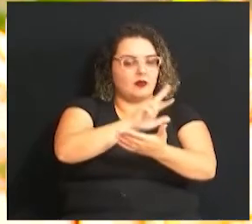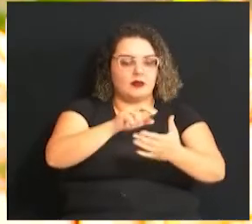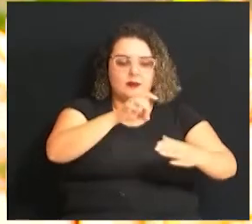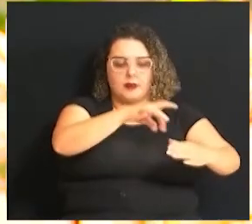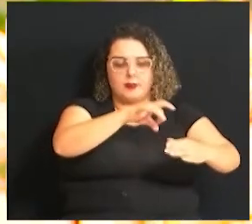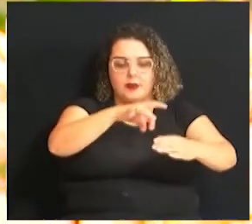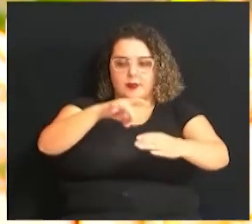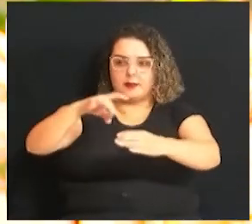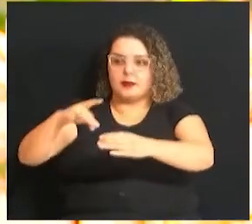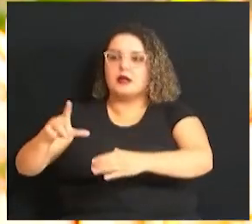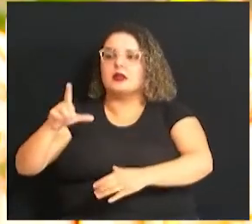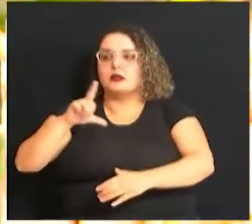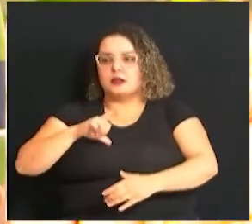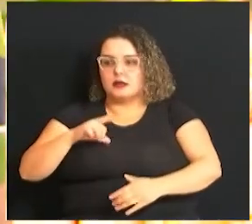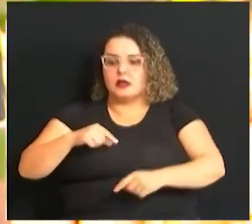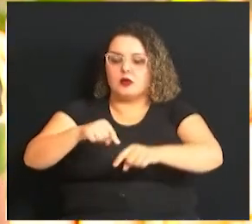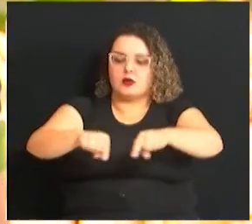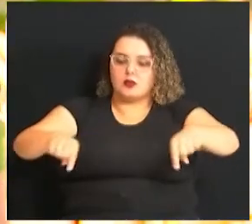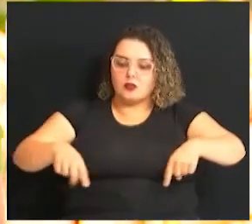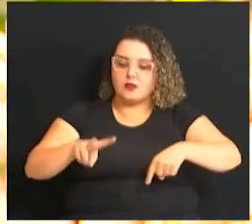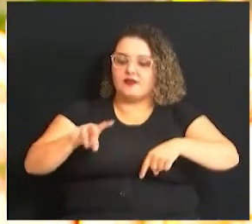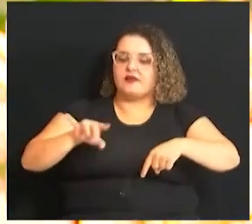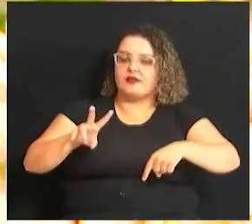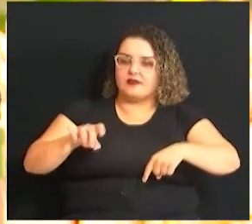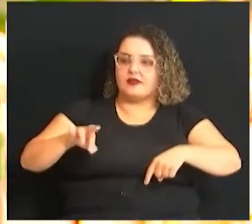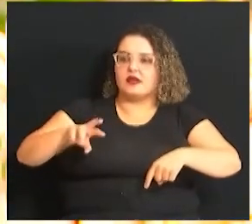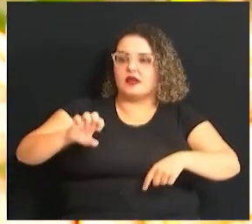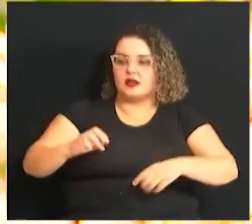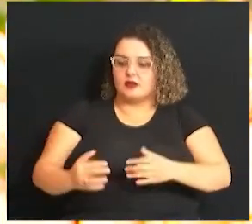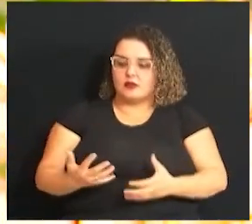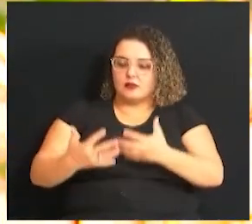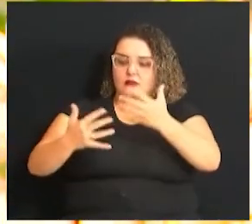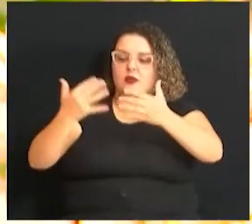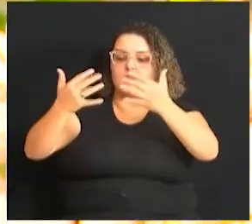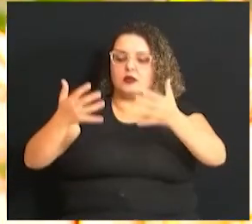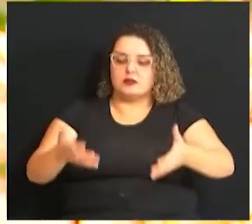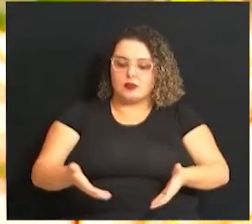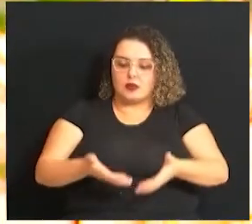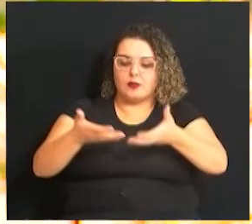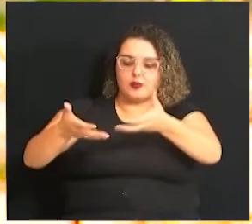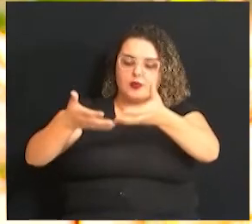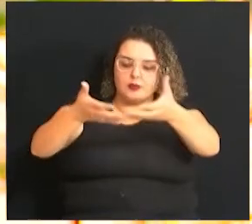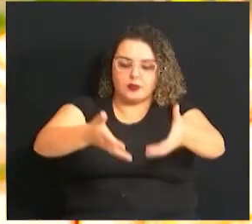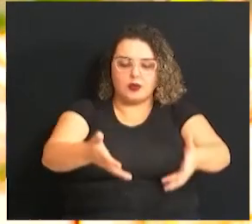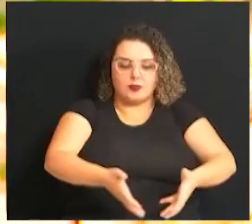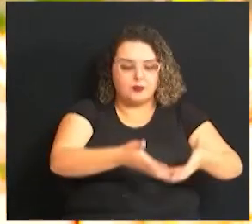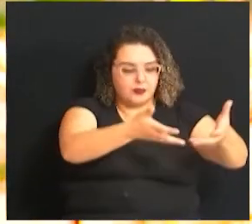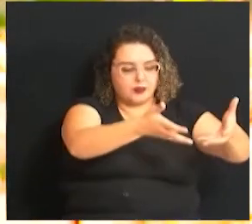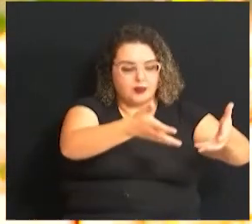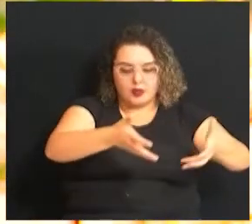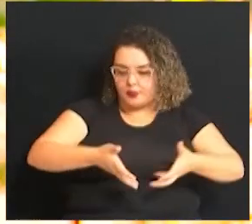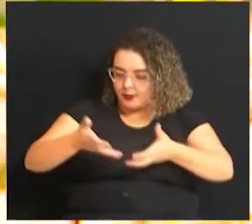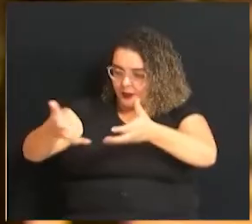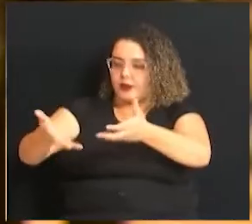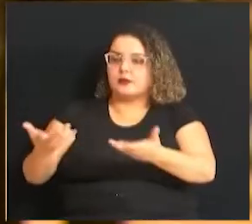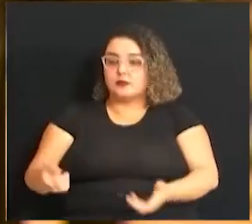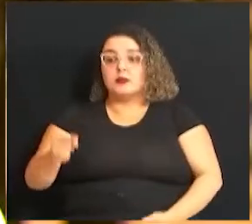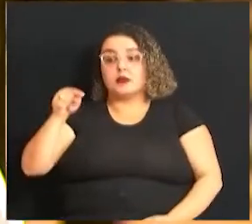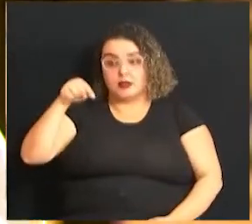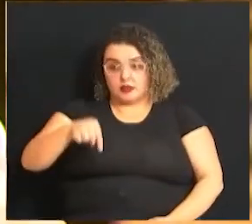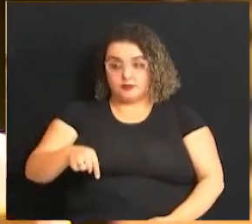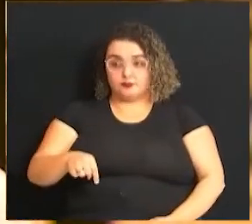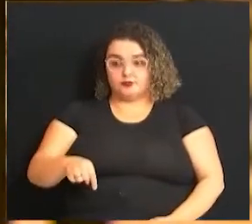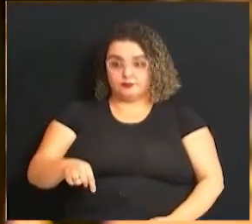X sementes, tem um viveiro, produzo as mudas e vou expandindo para outros lugares. E